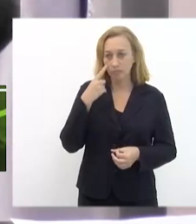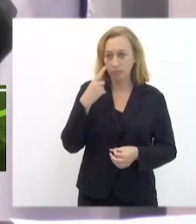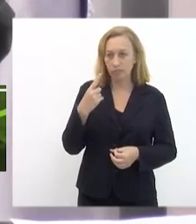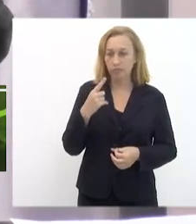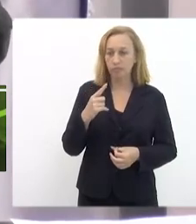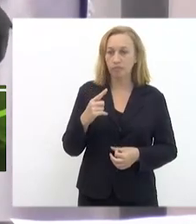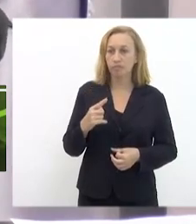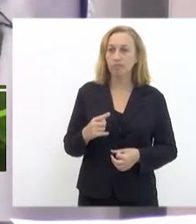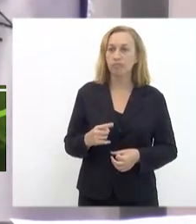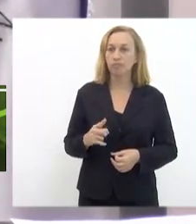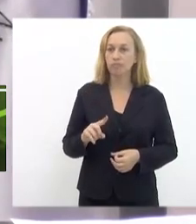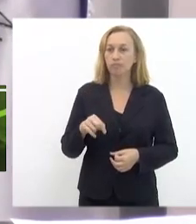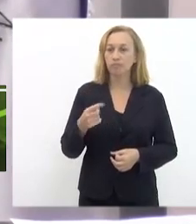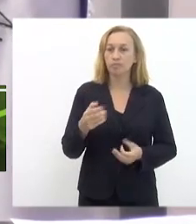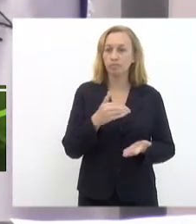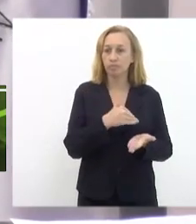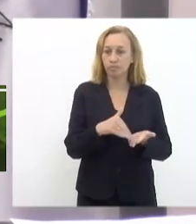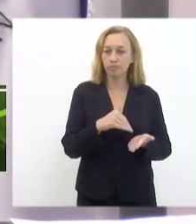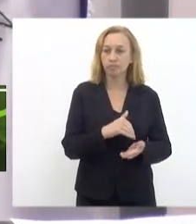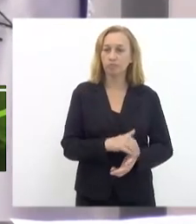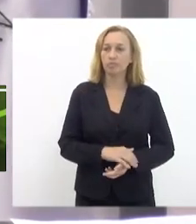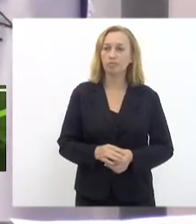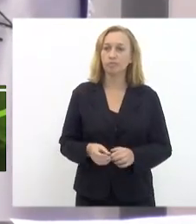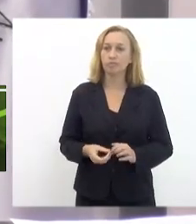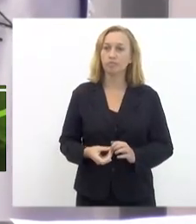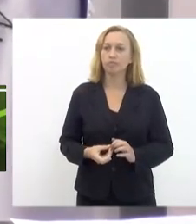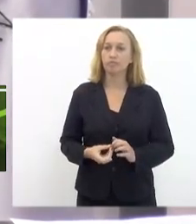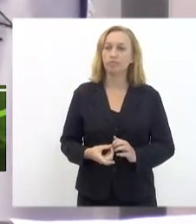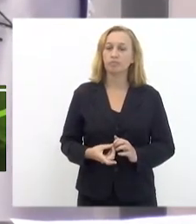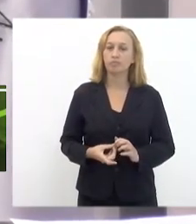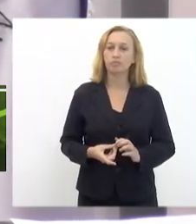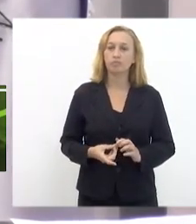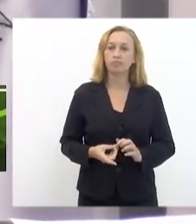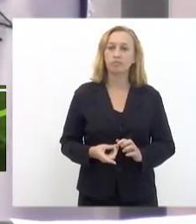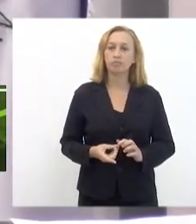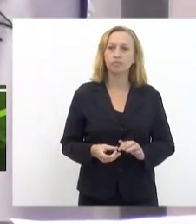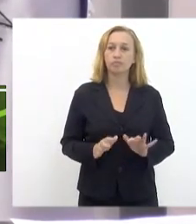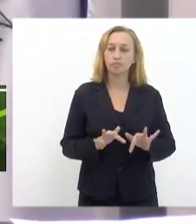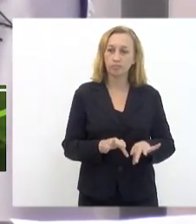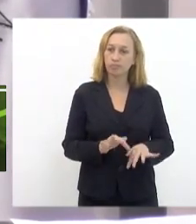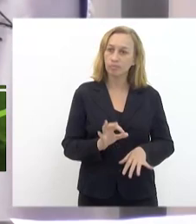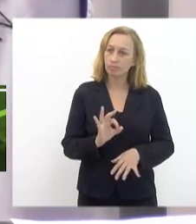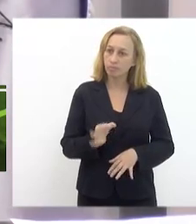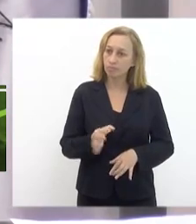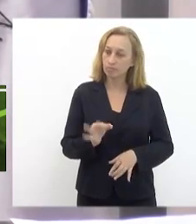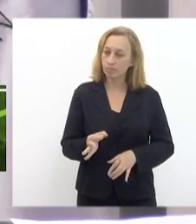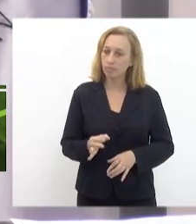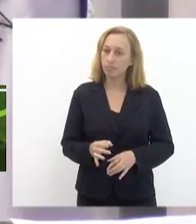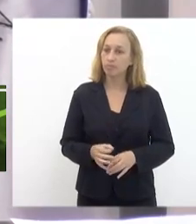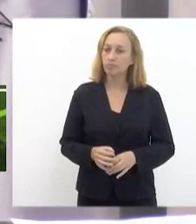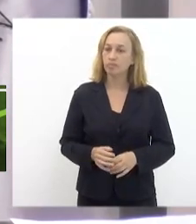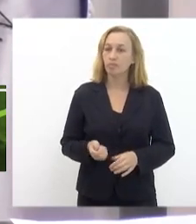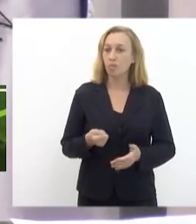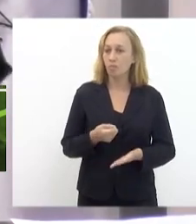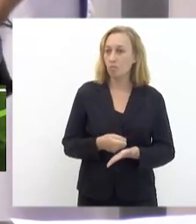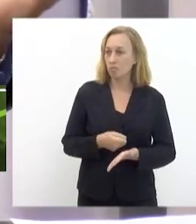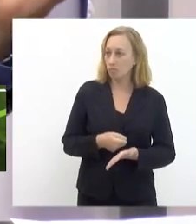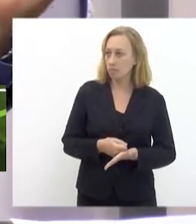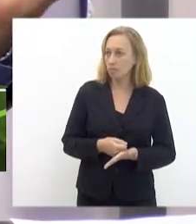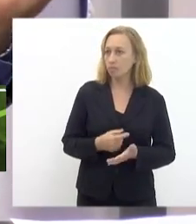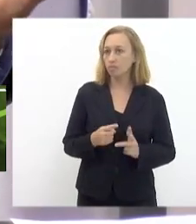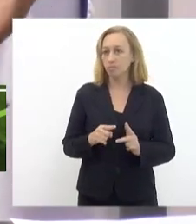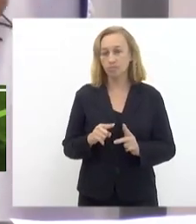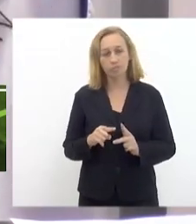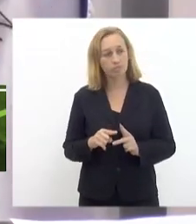outro outros secretários e finalmente evidentemente sem obrigação dele